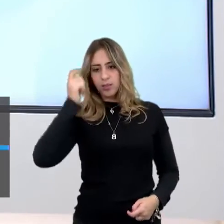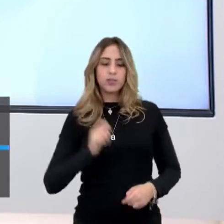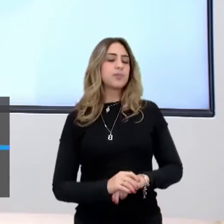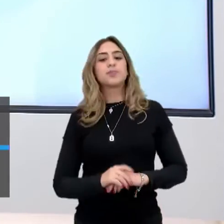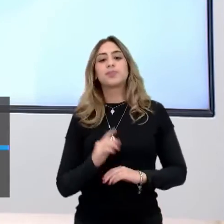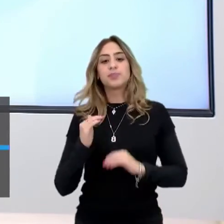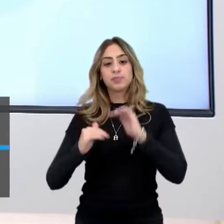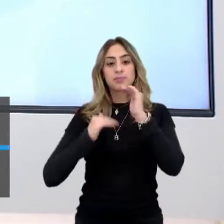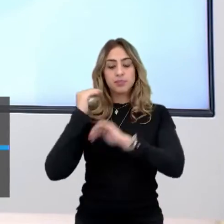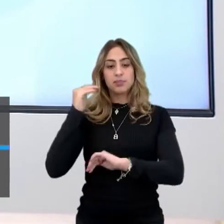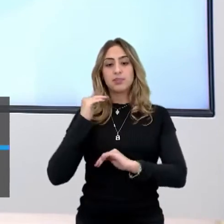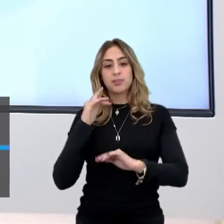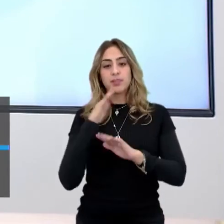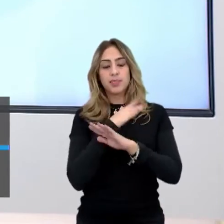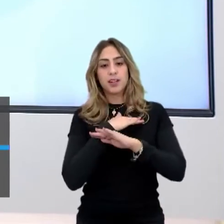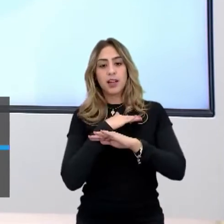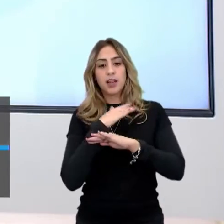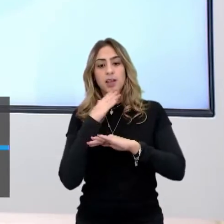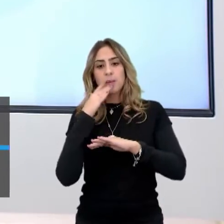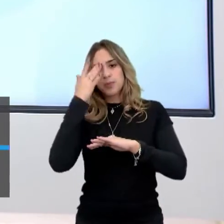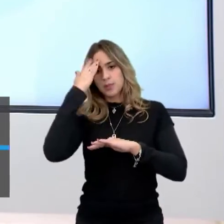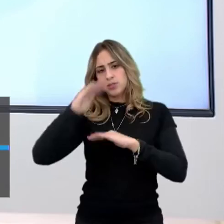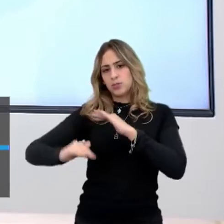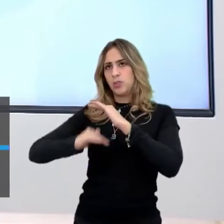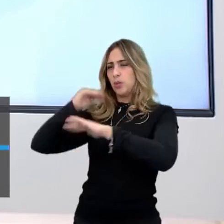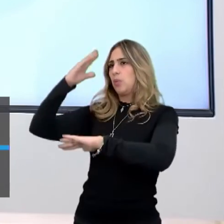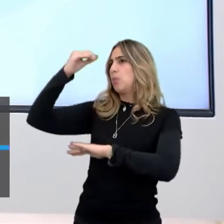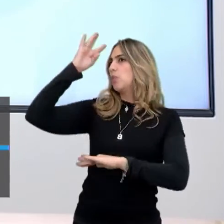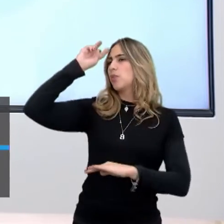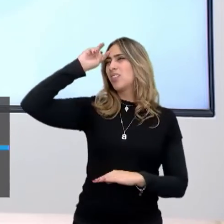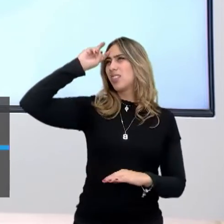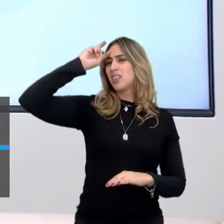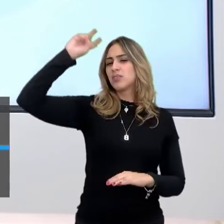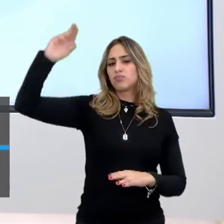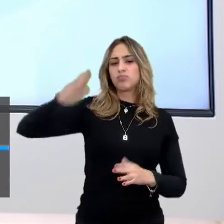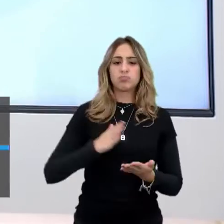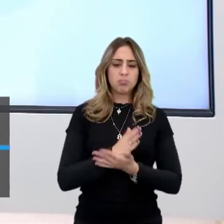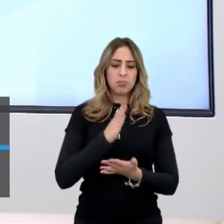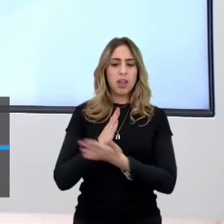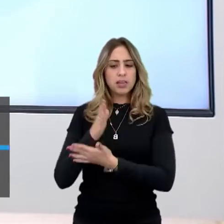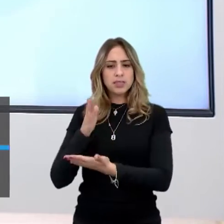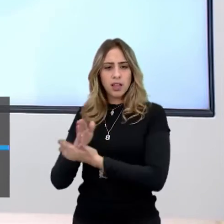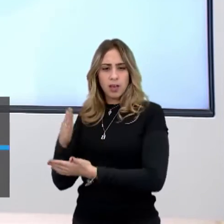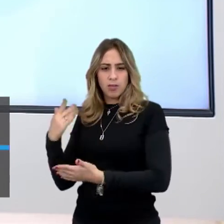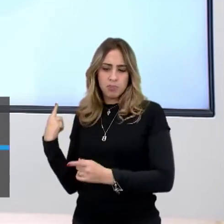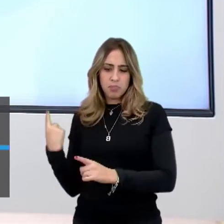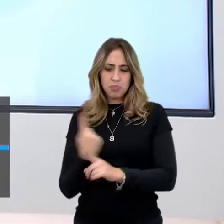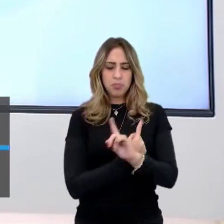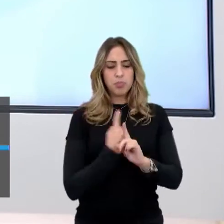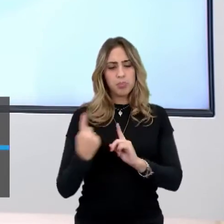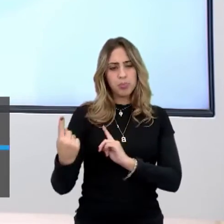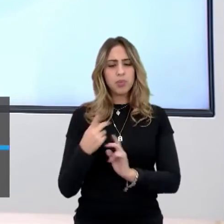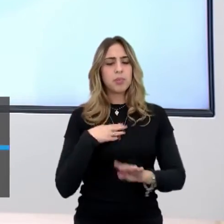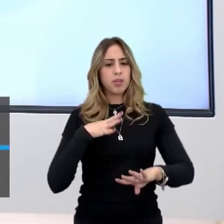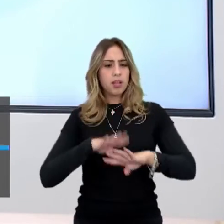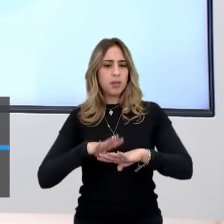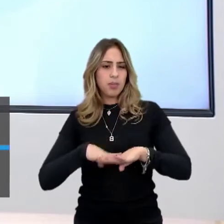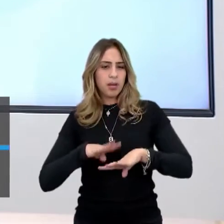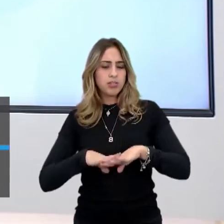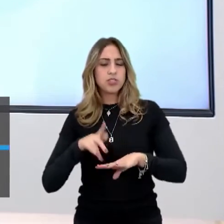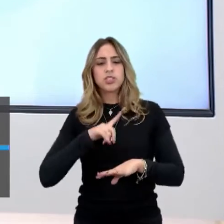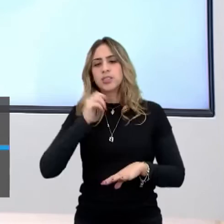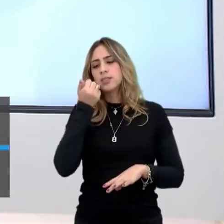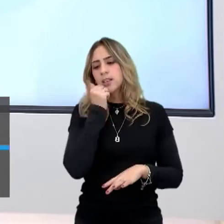da média, né, seres humanos muito inteligentes passaram por aqui, deixaram contribuições para a matemática e para as outras